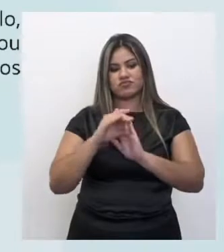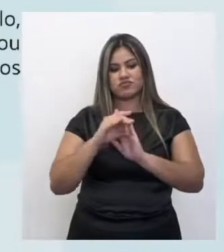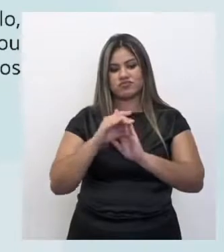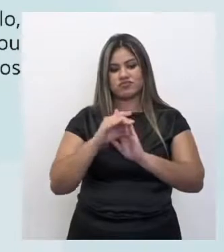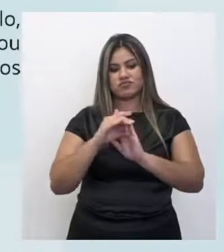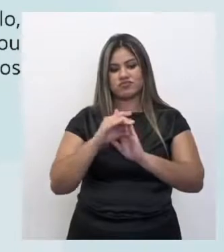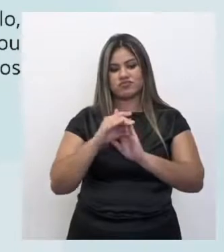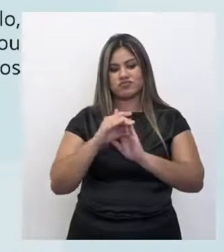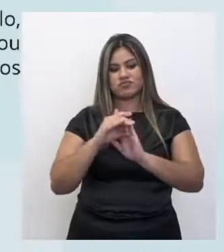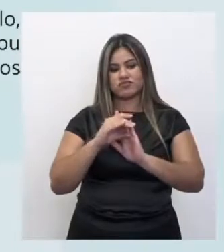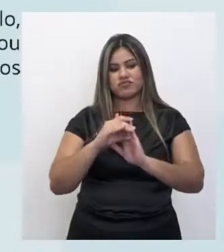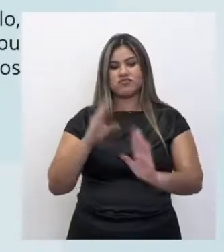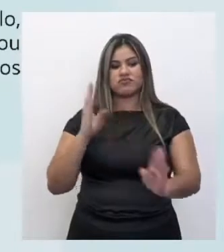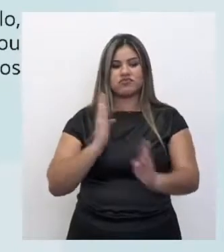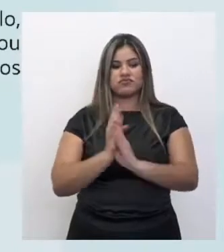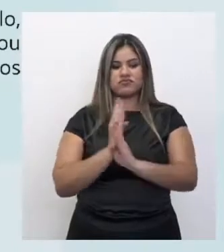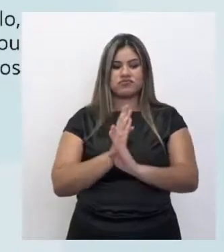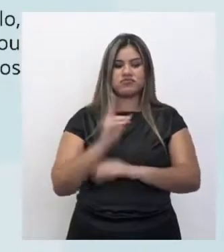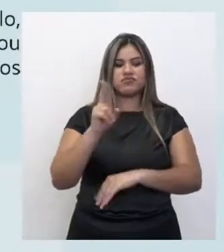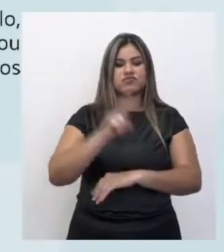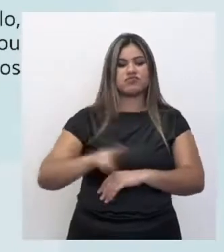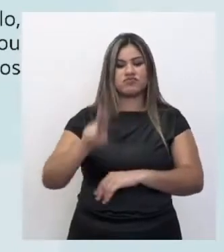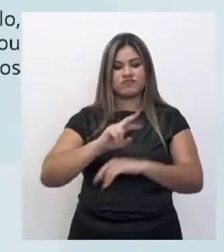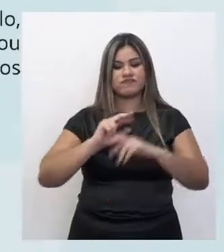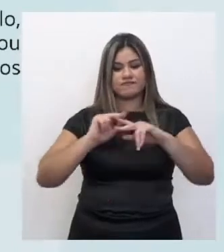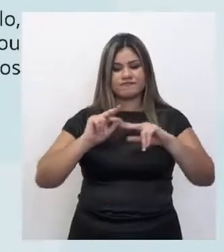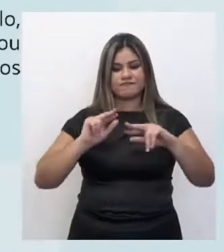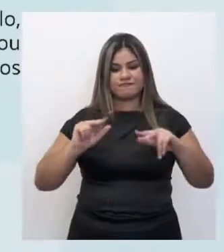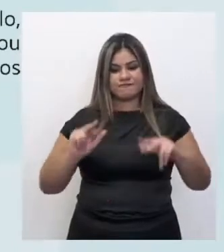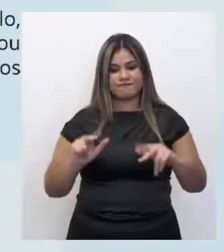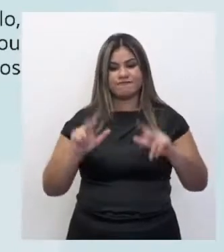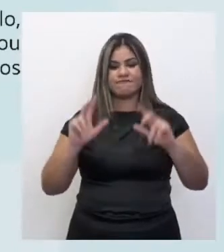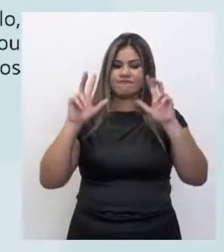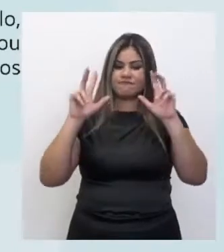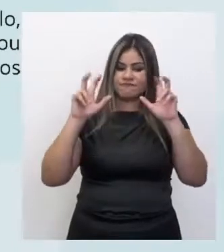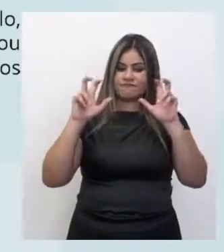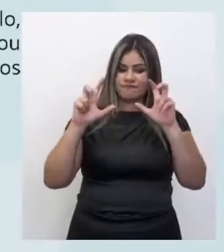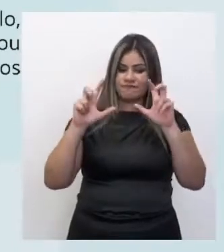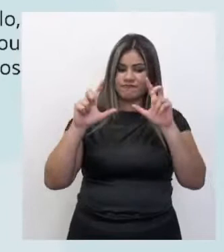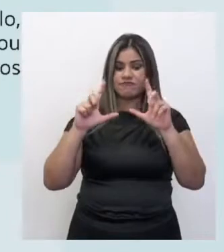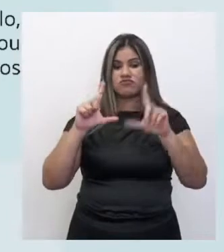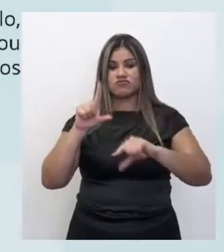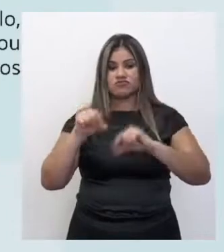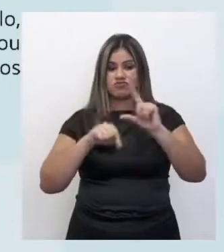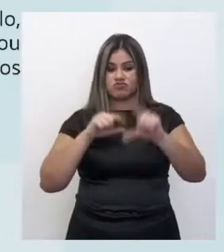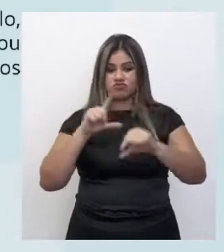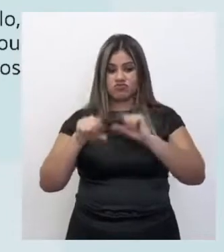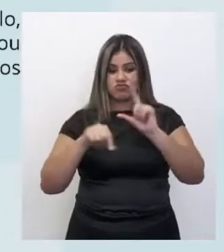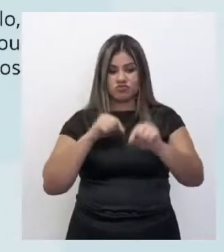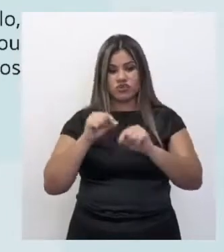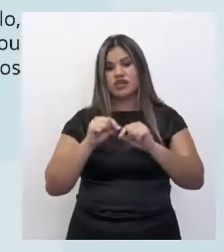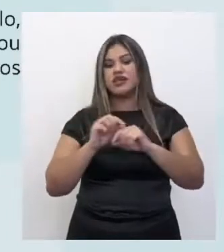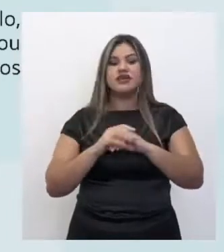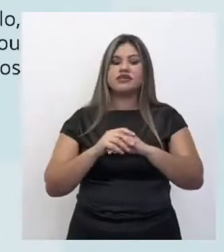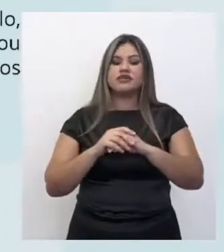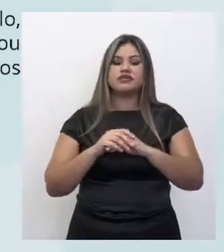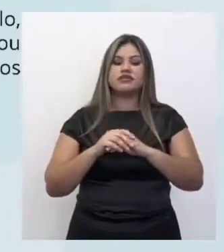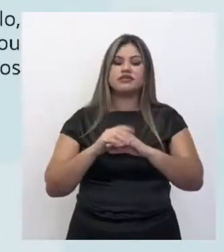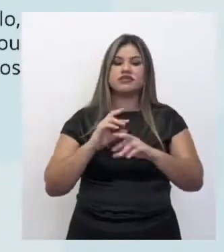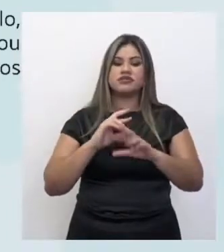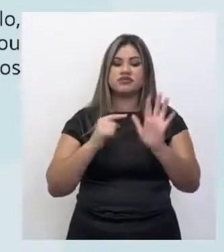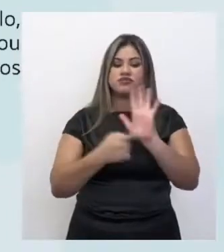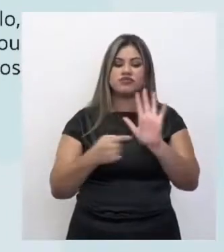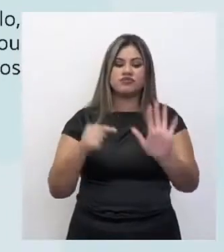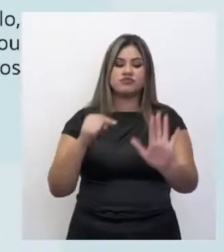a identificar o uso de recursos persuasivos, título, escolhas lexicais, construções